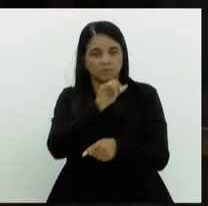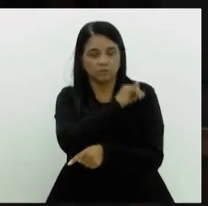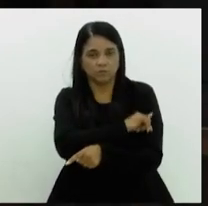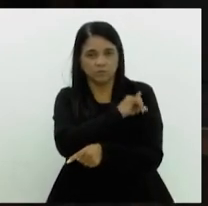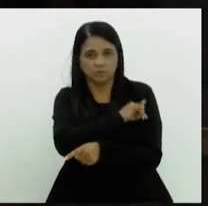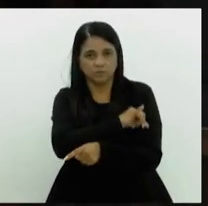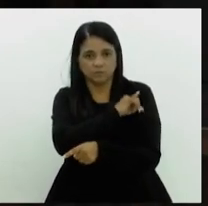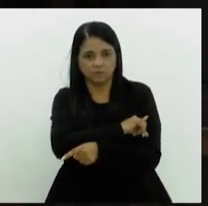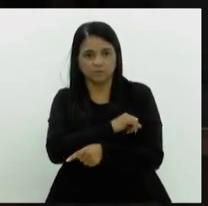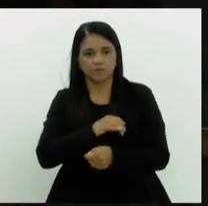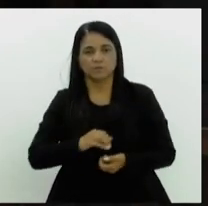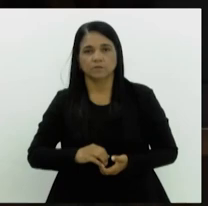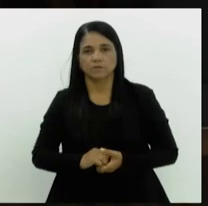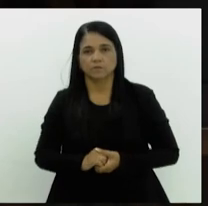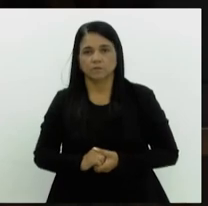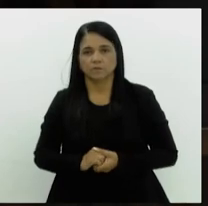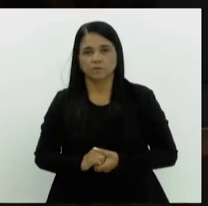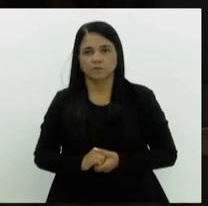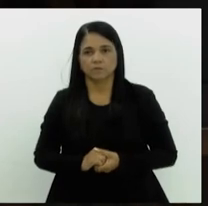Janeiro.